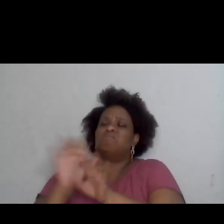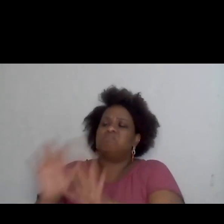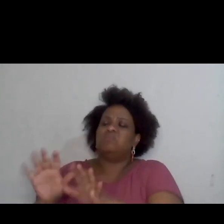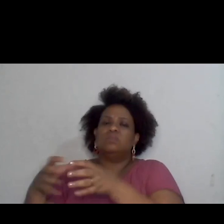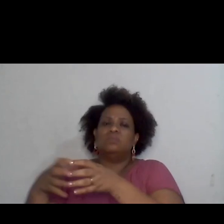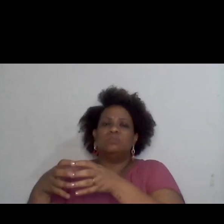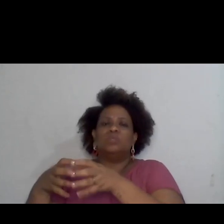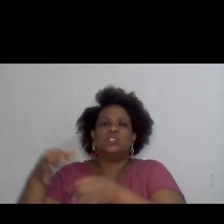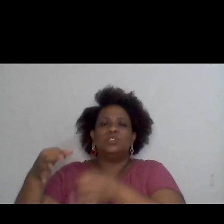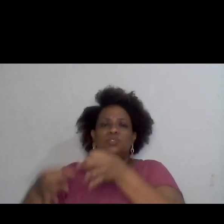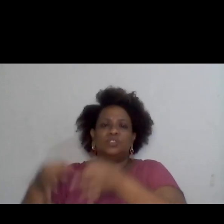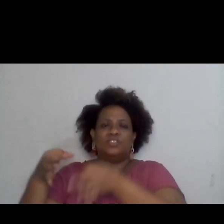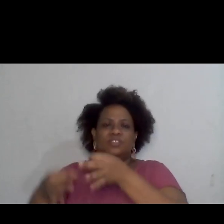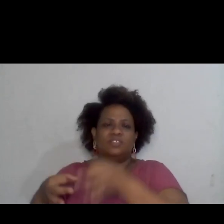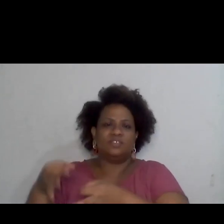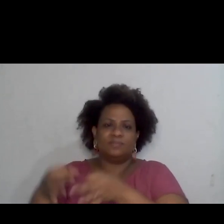Justiça e de